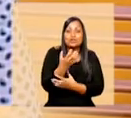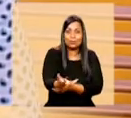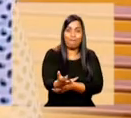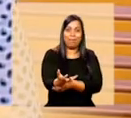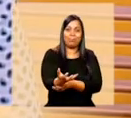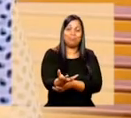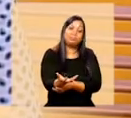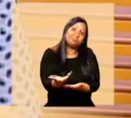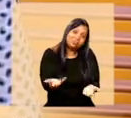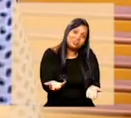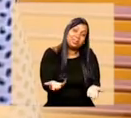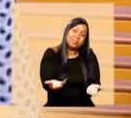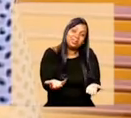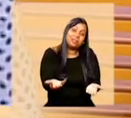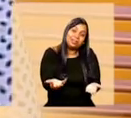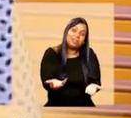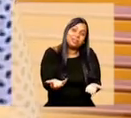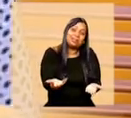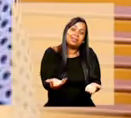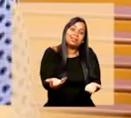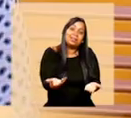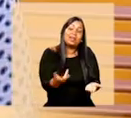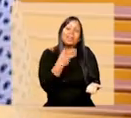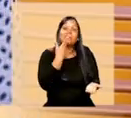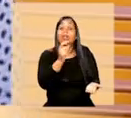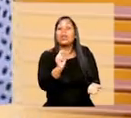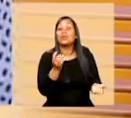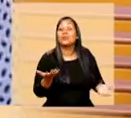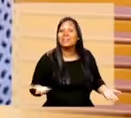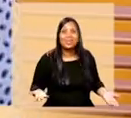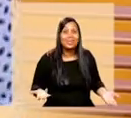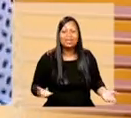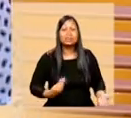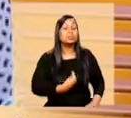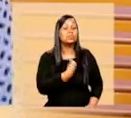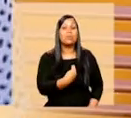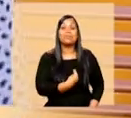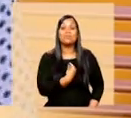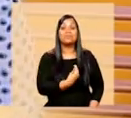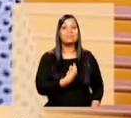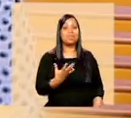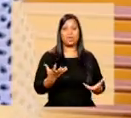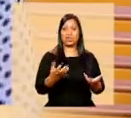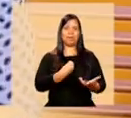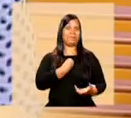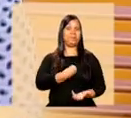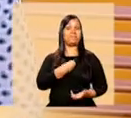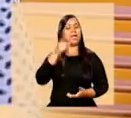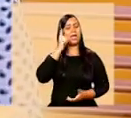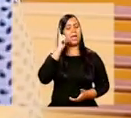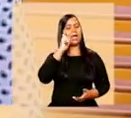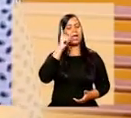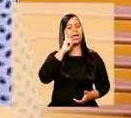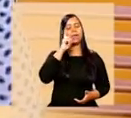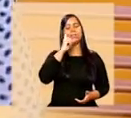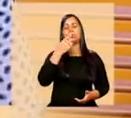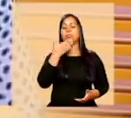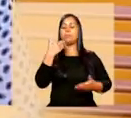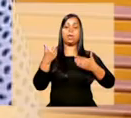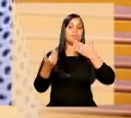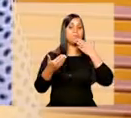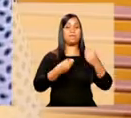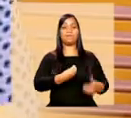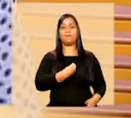doar. E, nossa, vai falar o quê, gente? Só viver. Eu quero viver. Cada dia mais eu